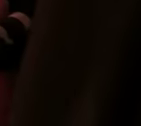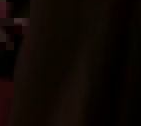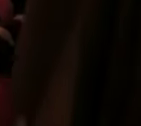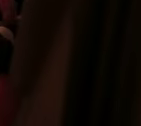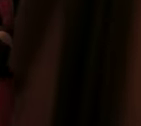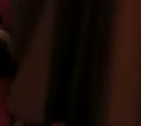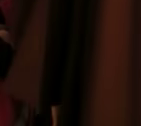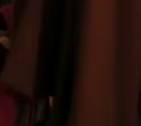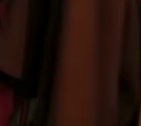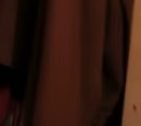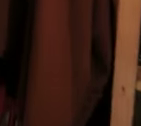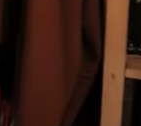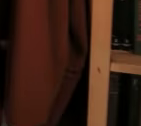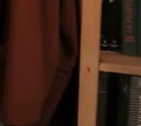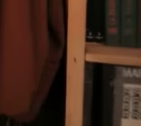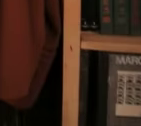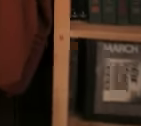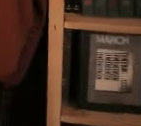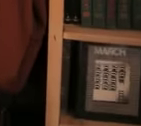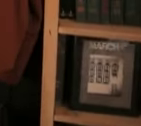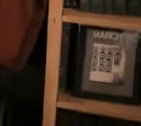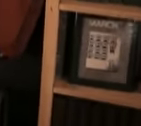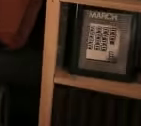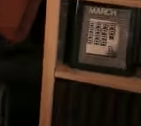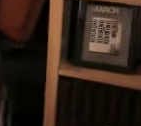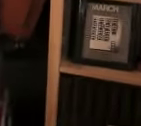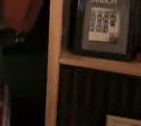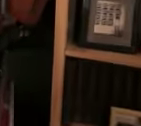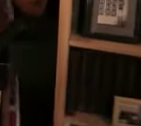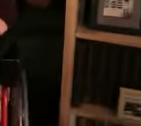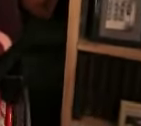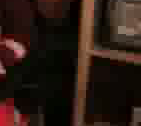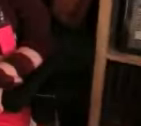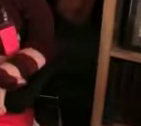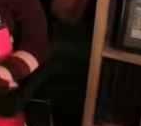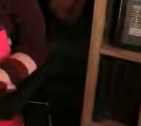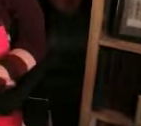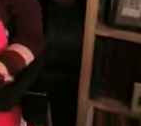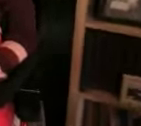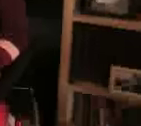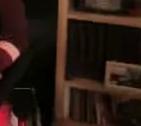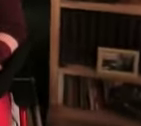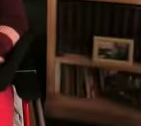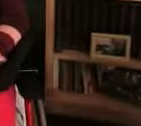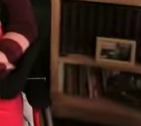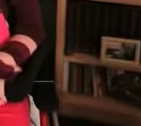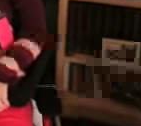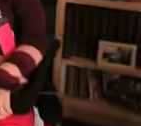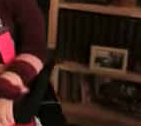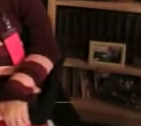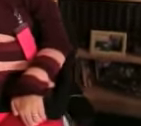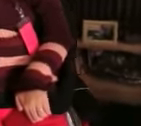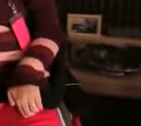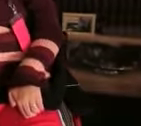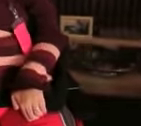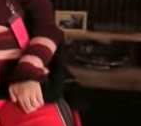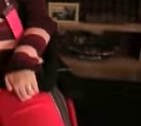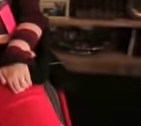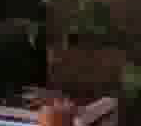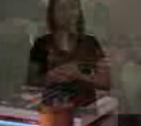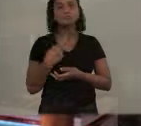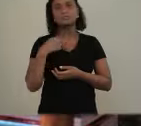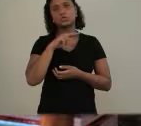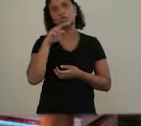3 mulheres passam em fila indiana por um corredor estreito de uma residência. A da frente está numa cadeira de rodas, conduzida por uma mulher vestida com um